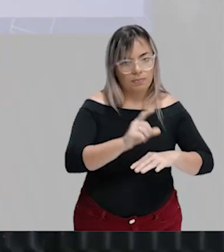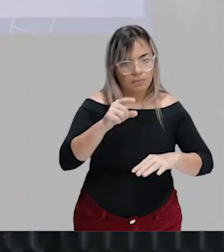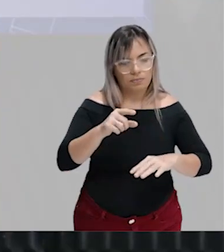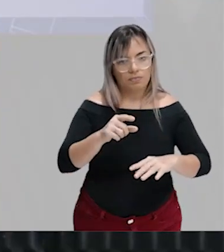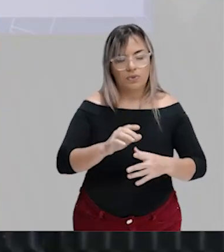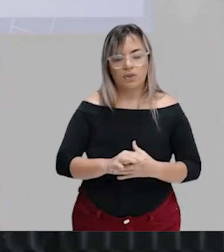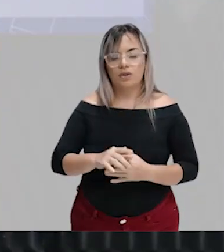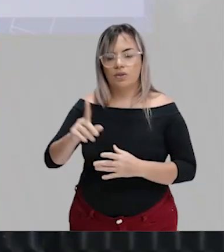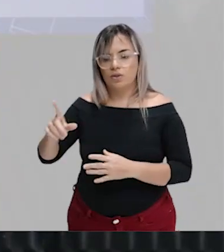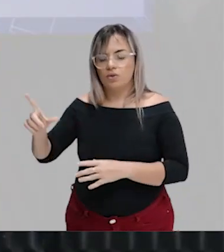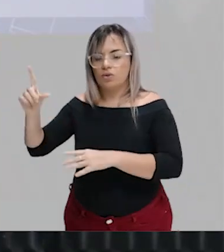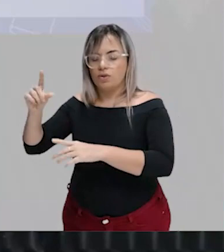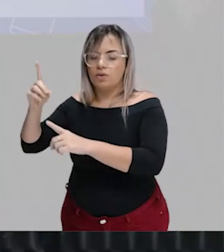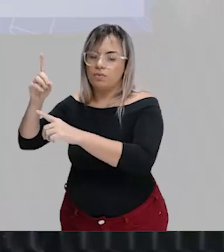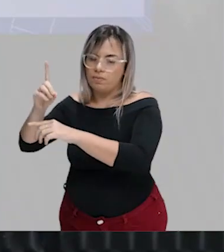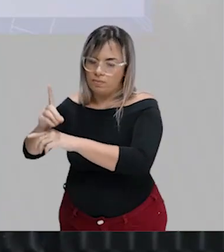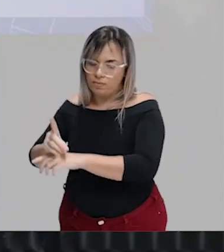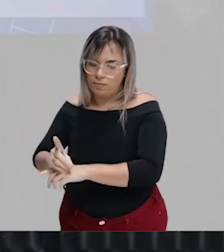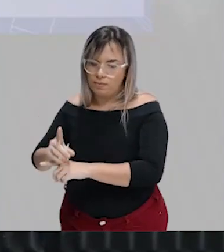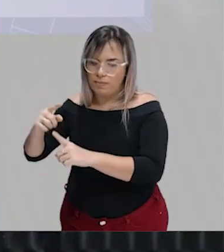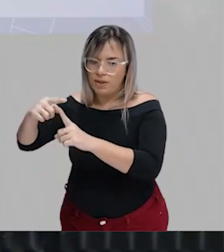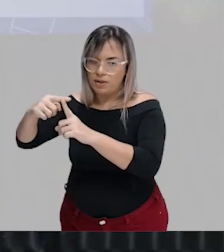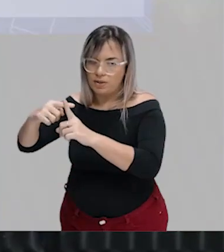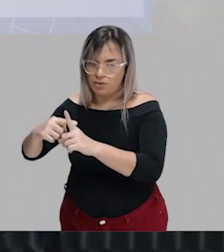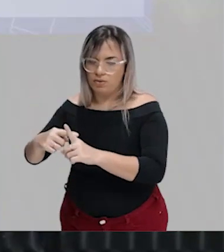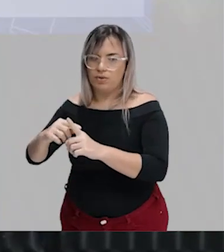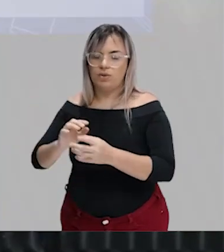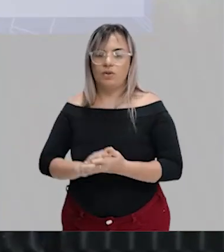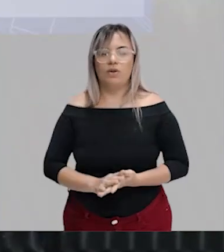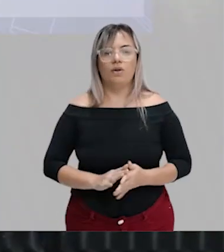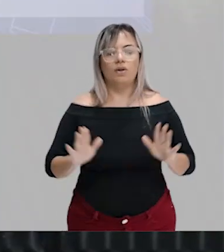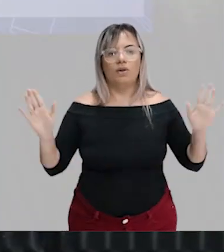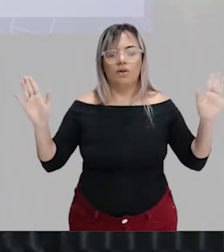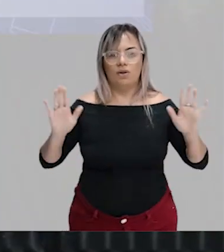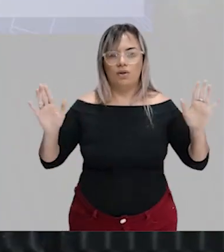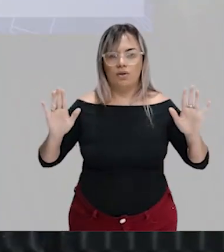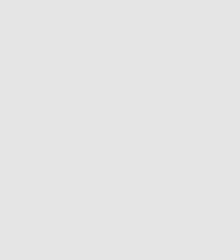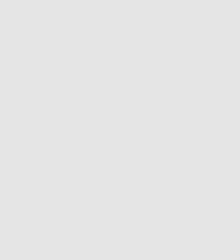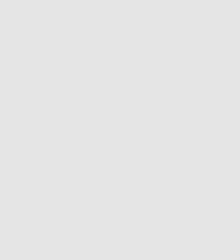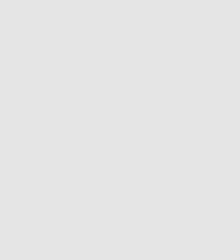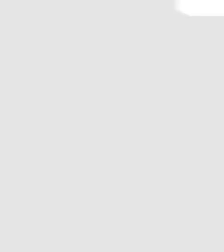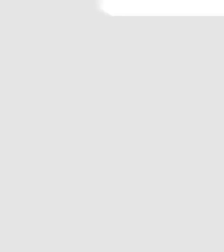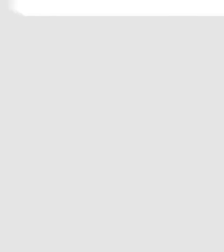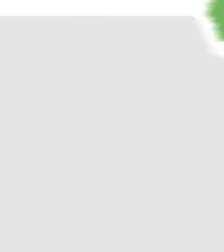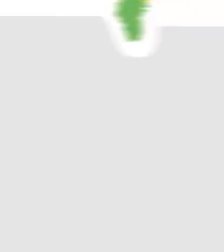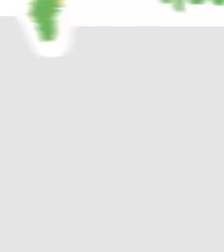Ok? Então, com isso, nós finalizamos a nossa aula de hoje e até a próxima.